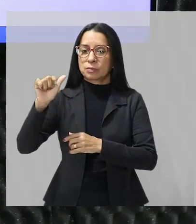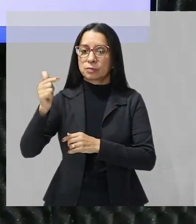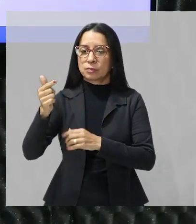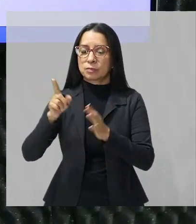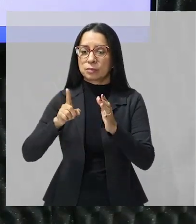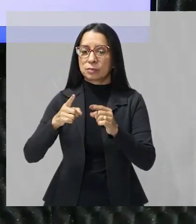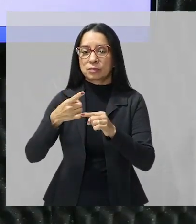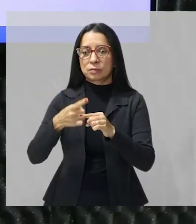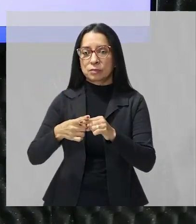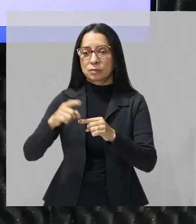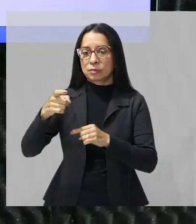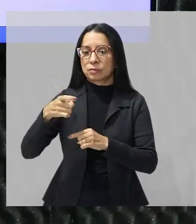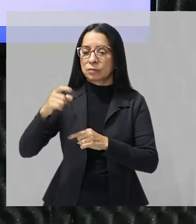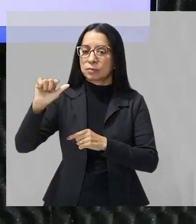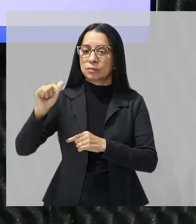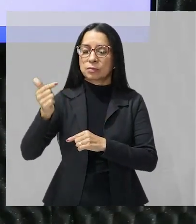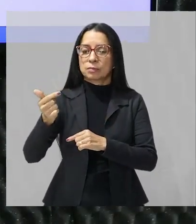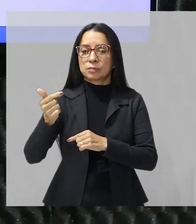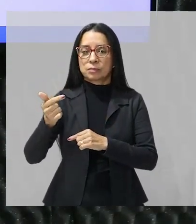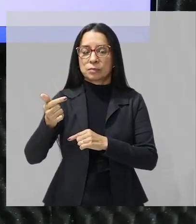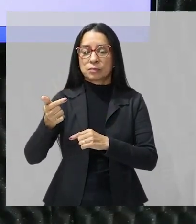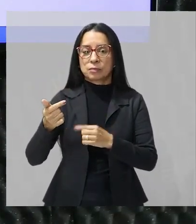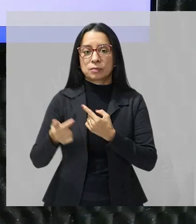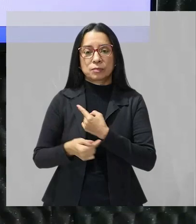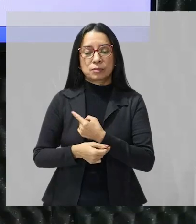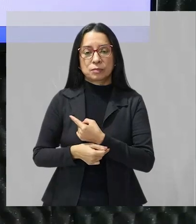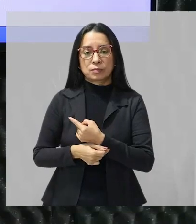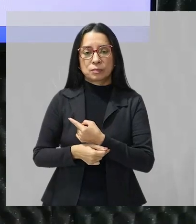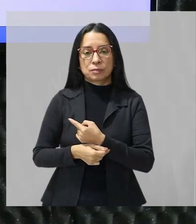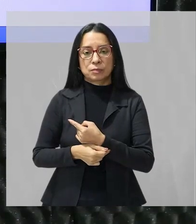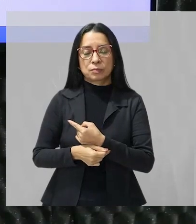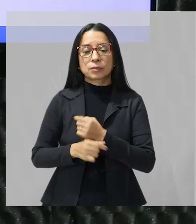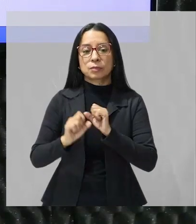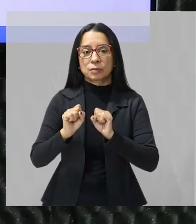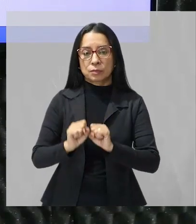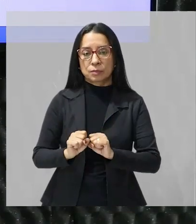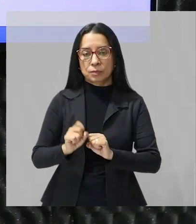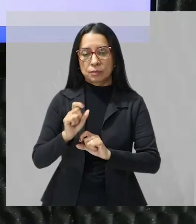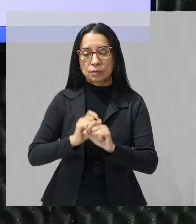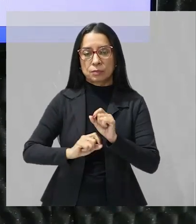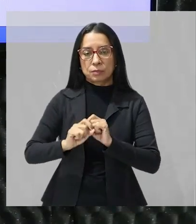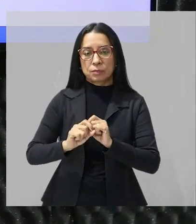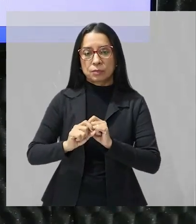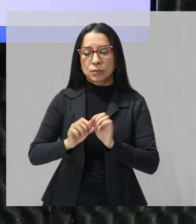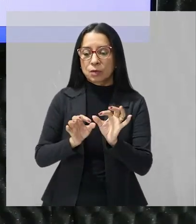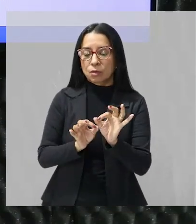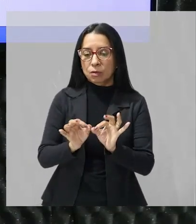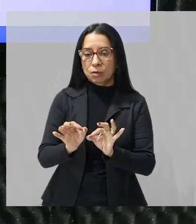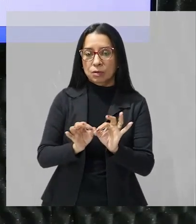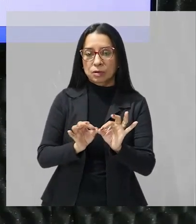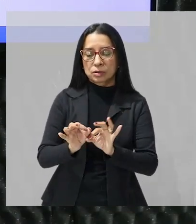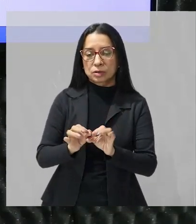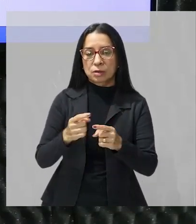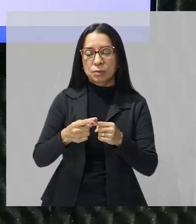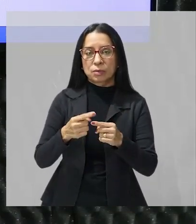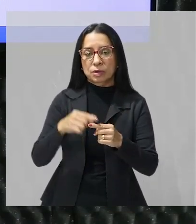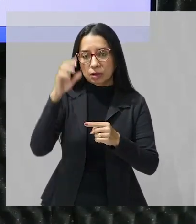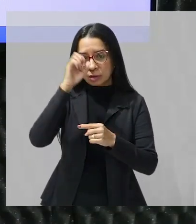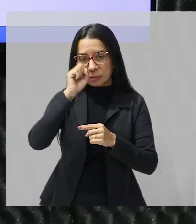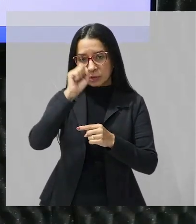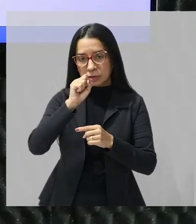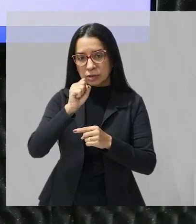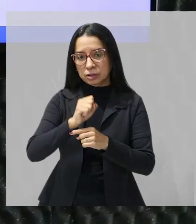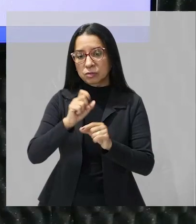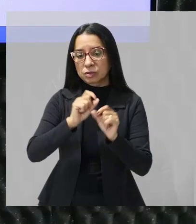vezes x ao quadrado. E aí, bem daqui, eu posso, né, só ajustar, porque você aprendeu que o termo de